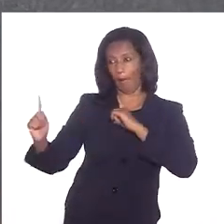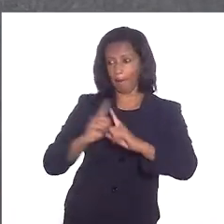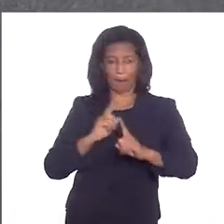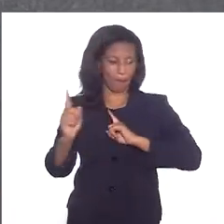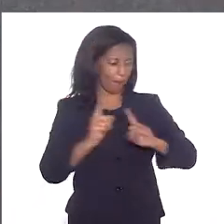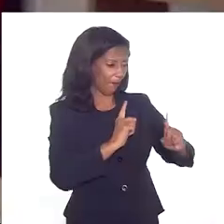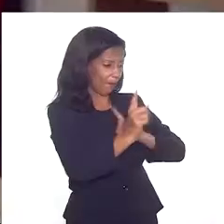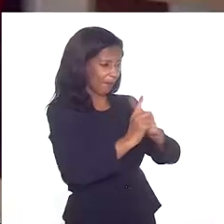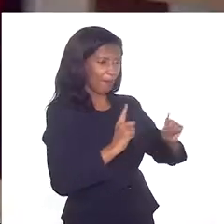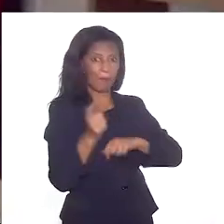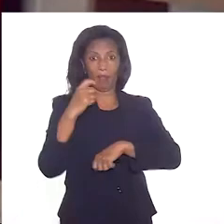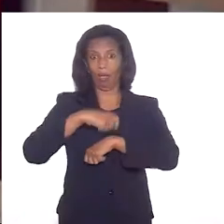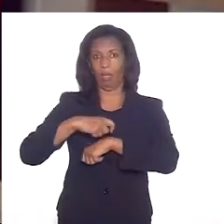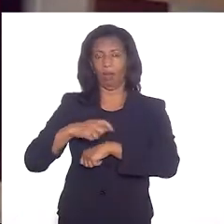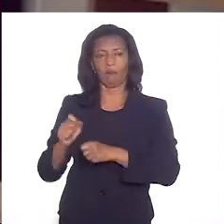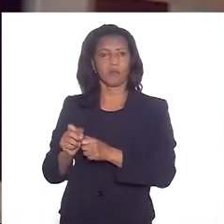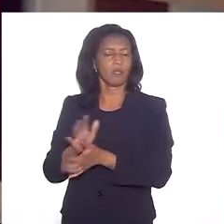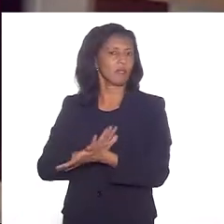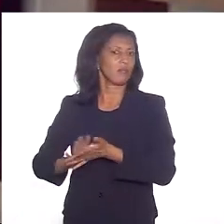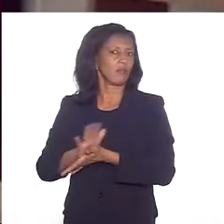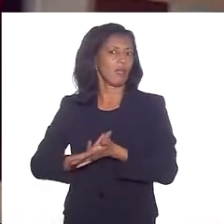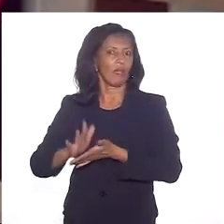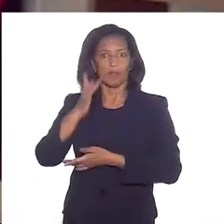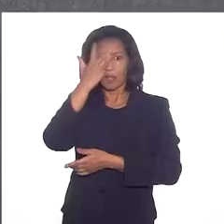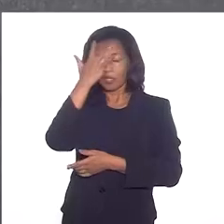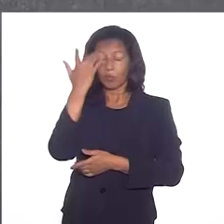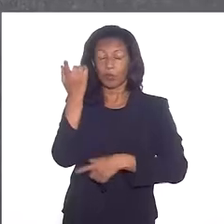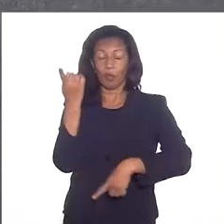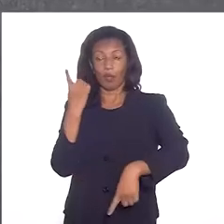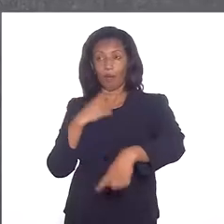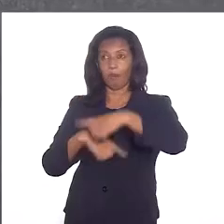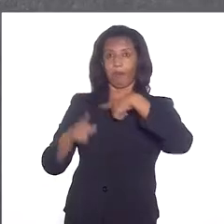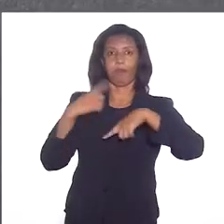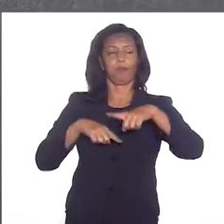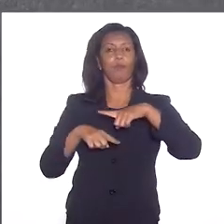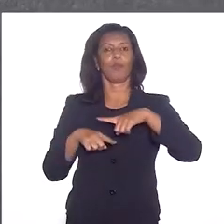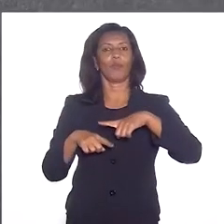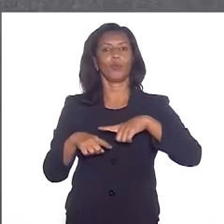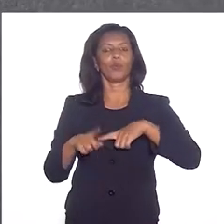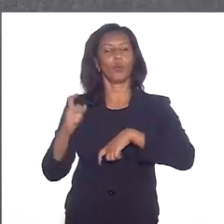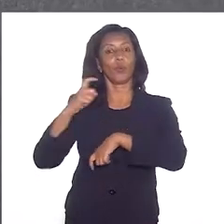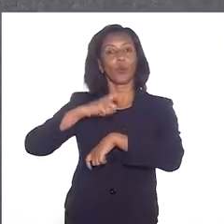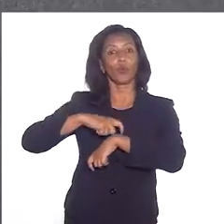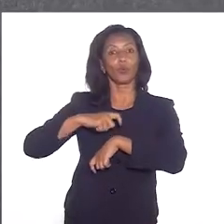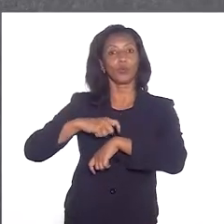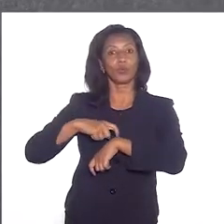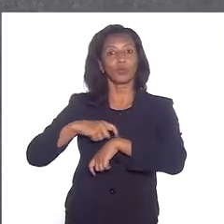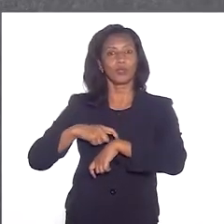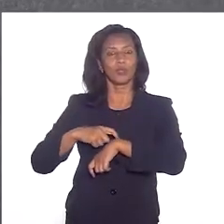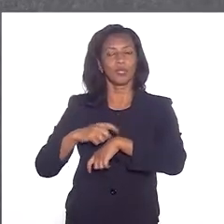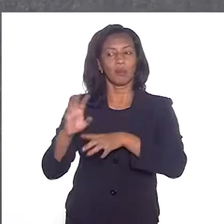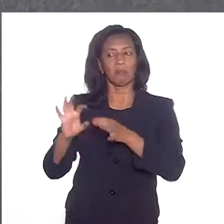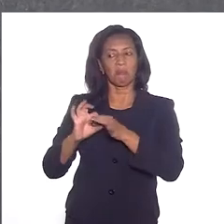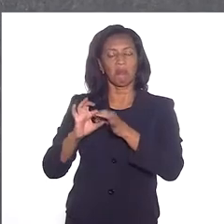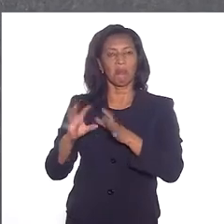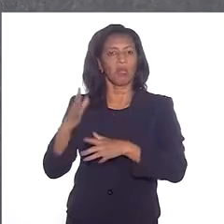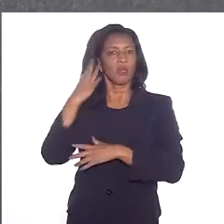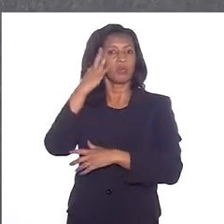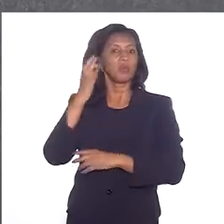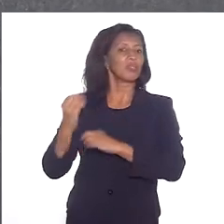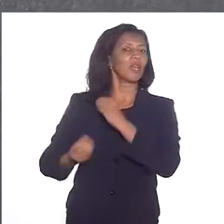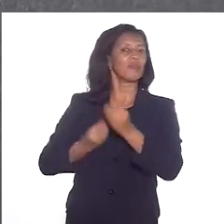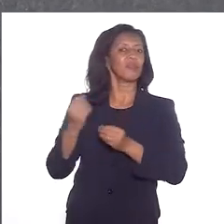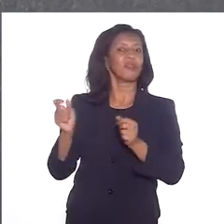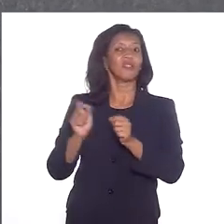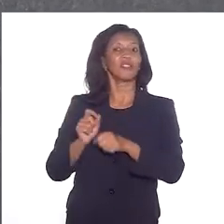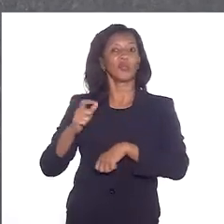agitada, fazia mil coisas, não tinha tempo para nada. E as pessoas se viram muitas vezes em casa com tempo, né, disponível e sem